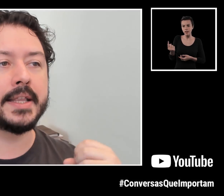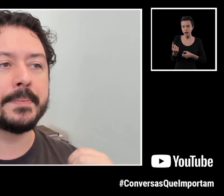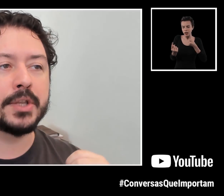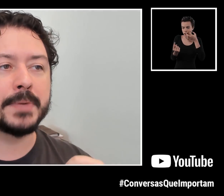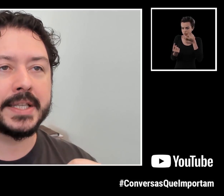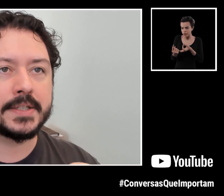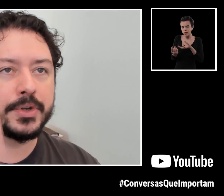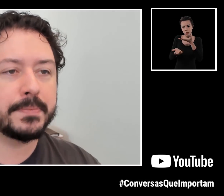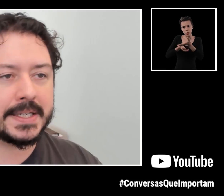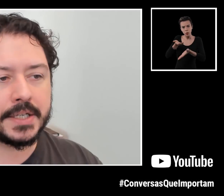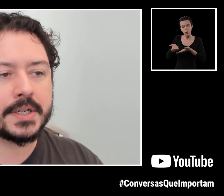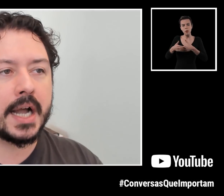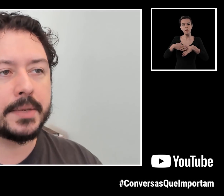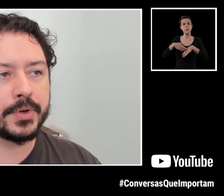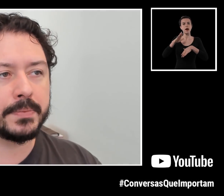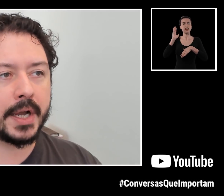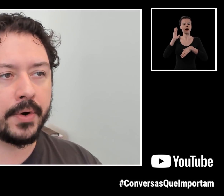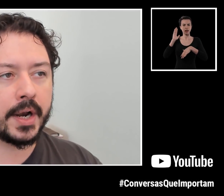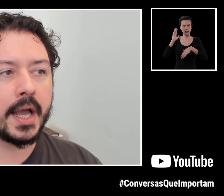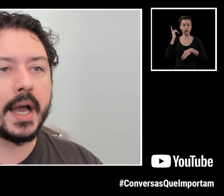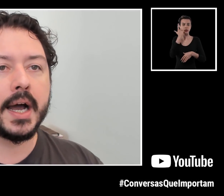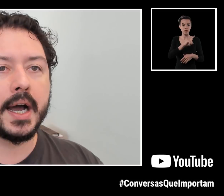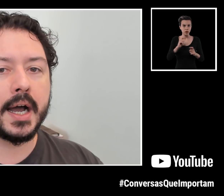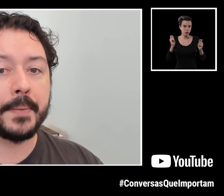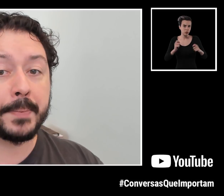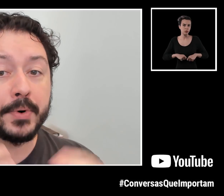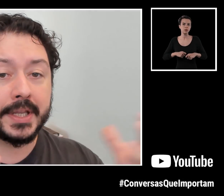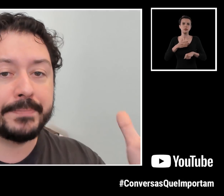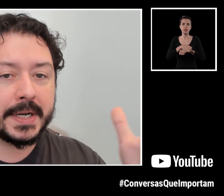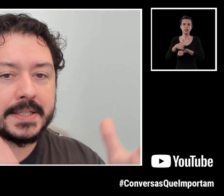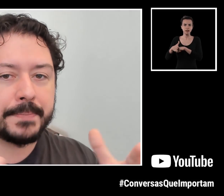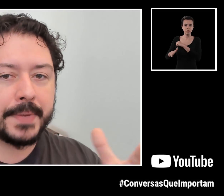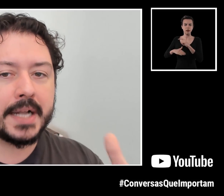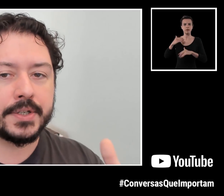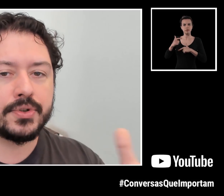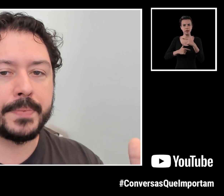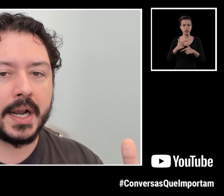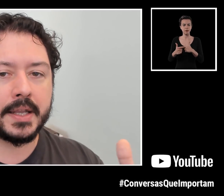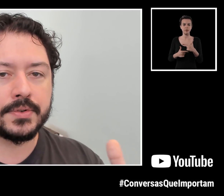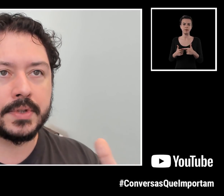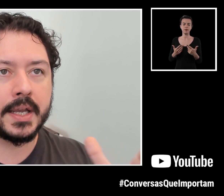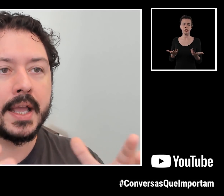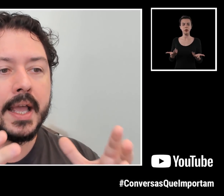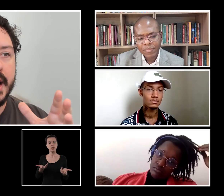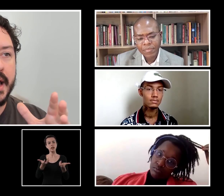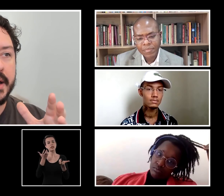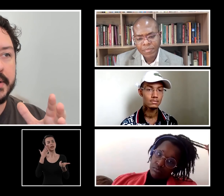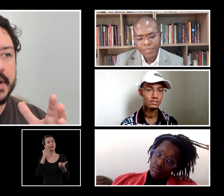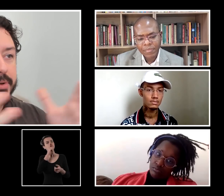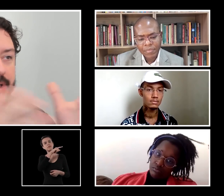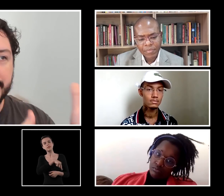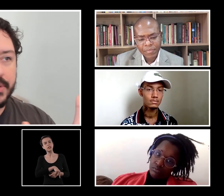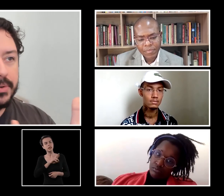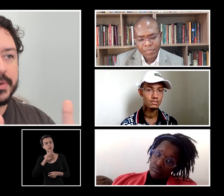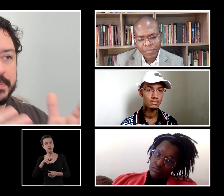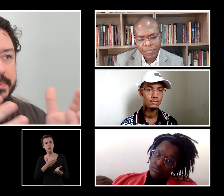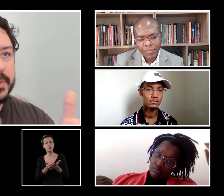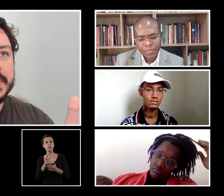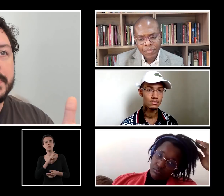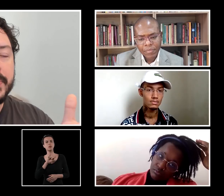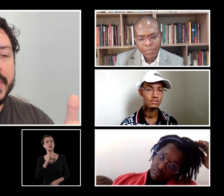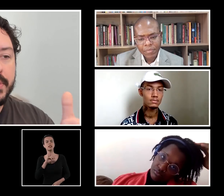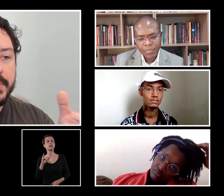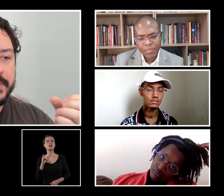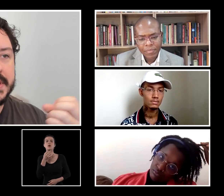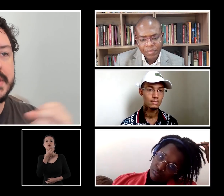que demanda uma atenção muito mais dedicada e muito maior pra poder participar disso e operar nisso, né? Queria puxar pra todo mundo,